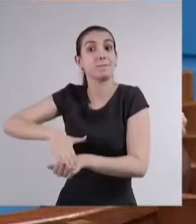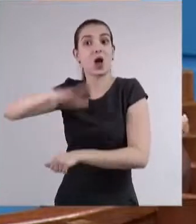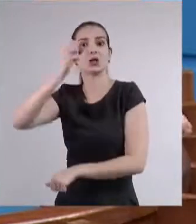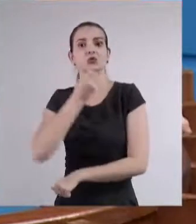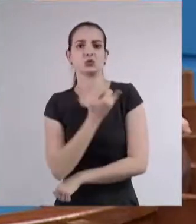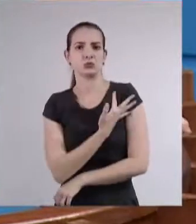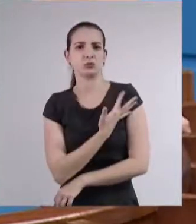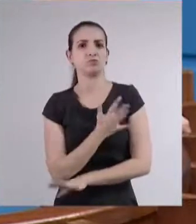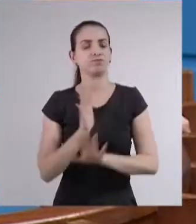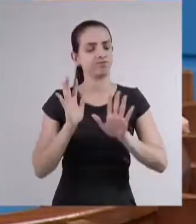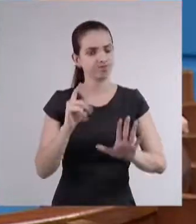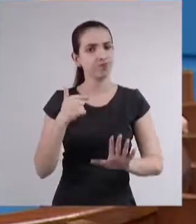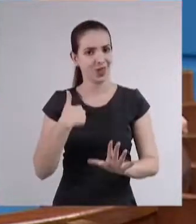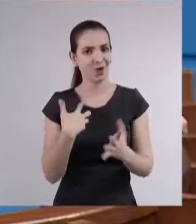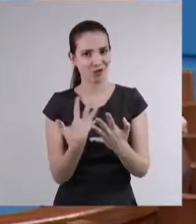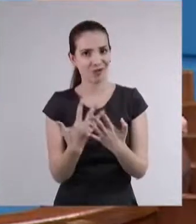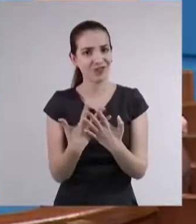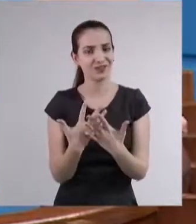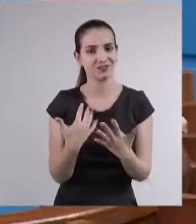Eu confesso que